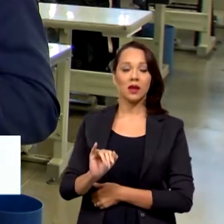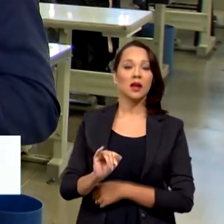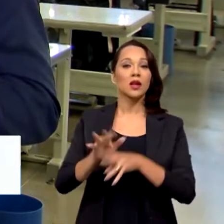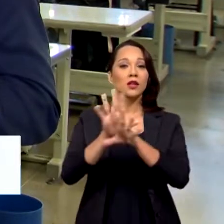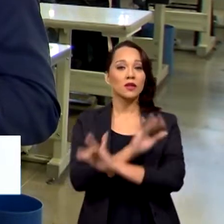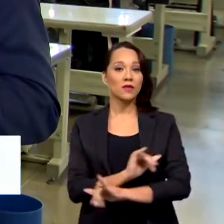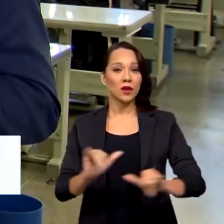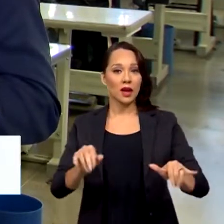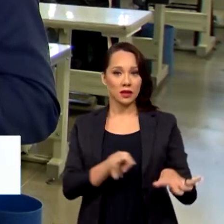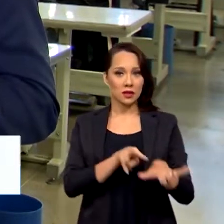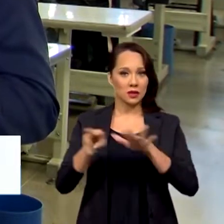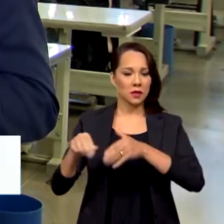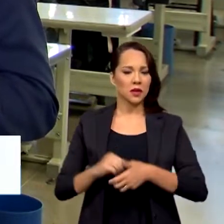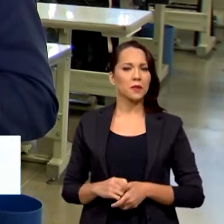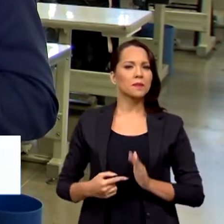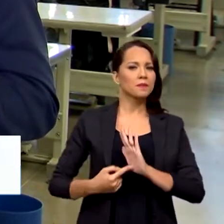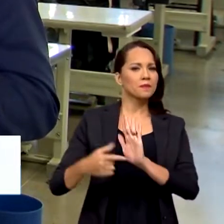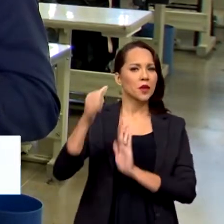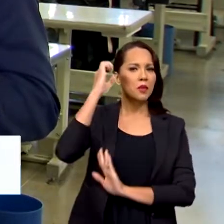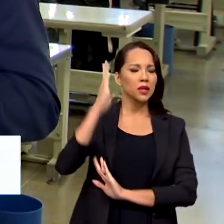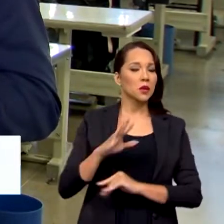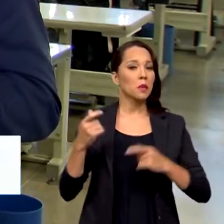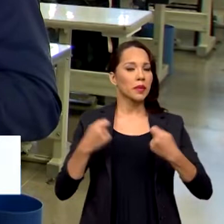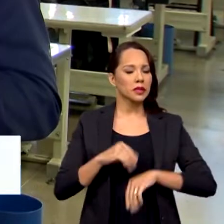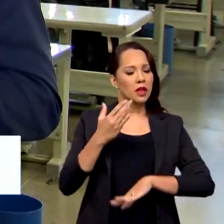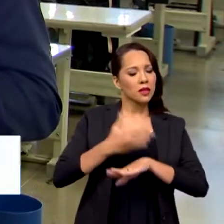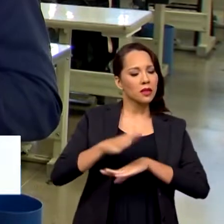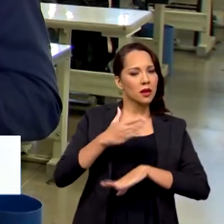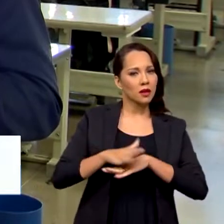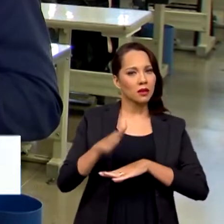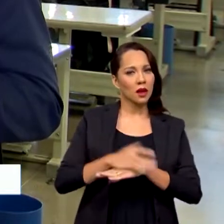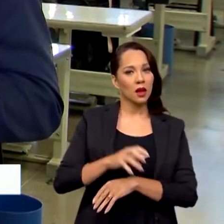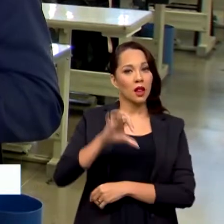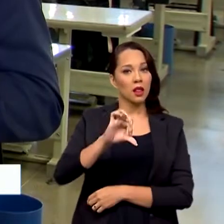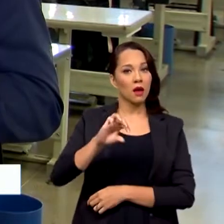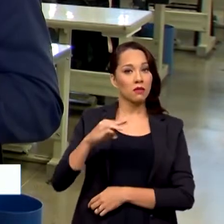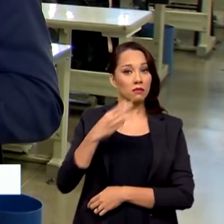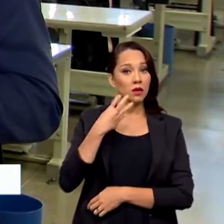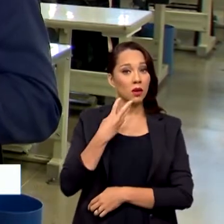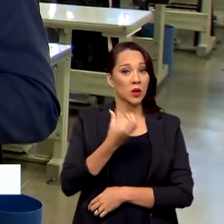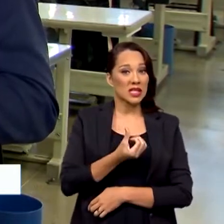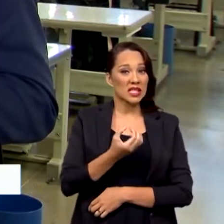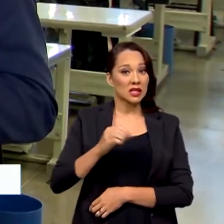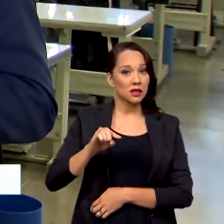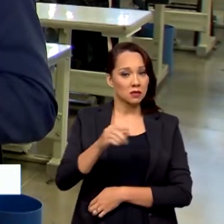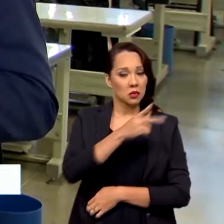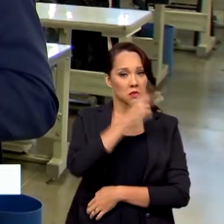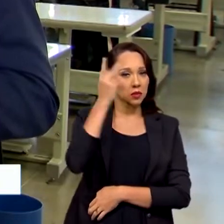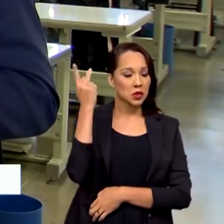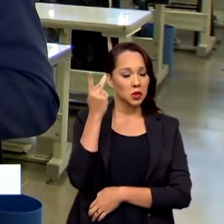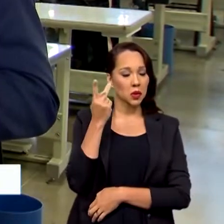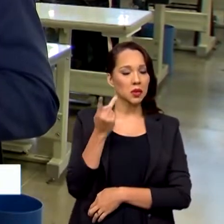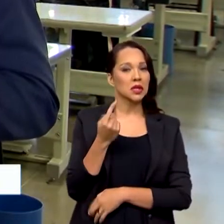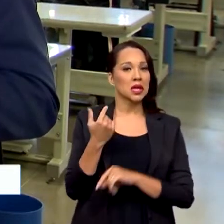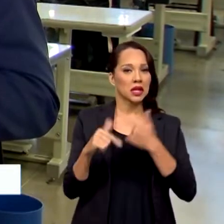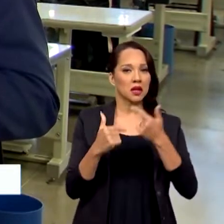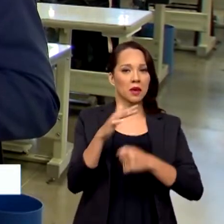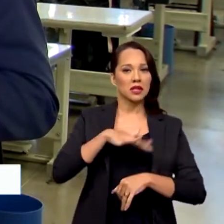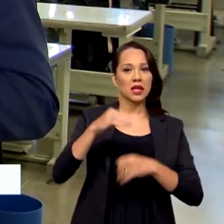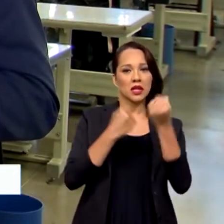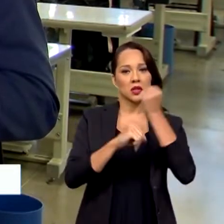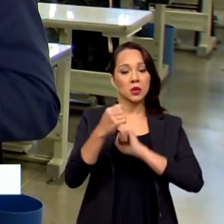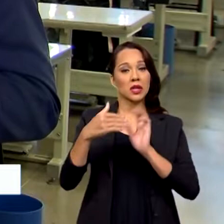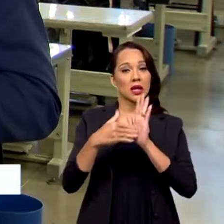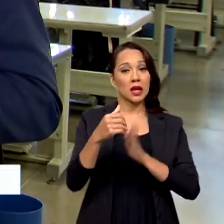divulgado nesta semana, revela que o Brasil precisa qualificar 9 milhões e 600 mil pessoas em ocupações industriais